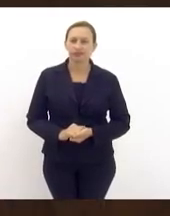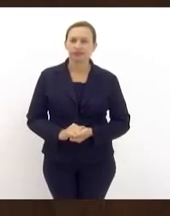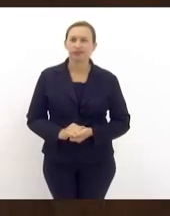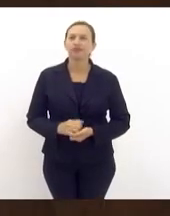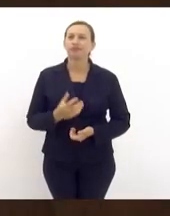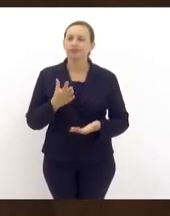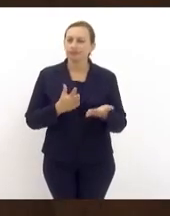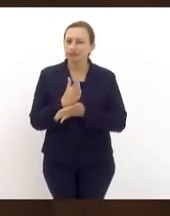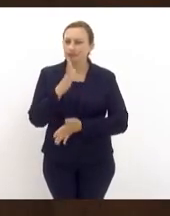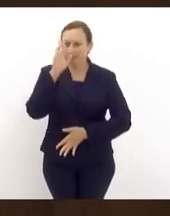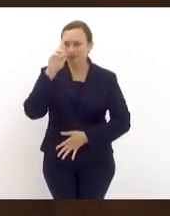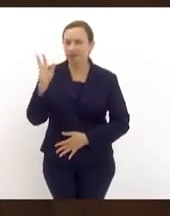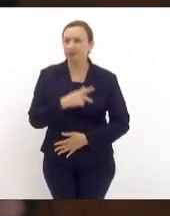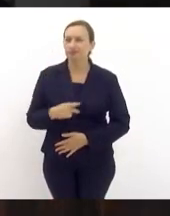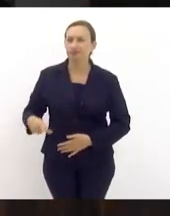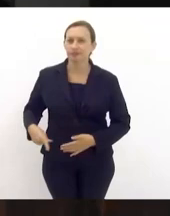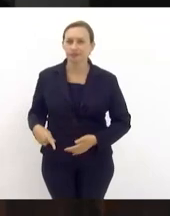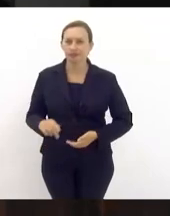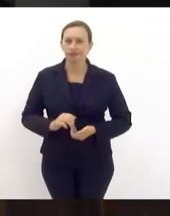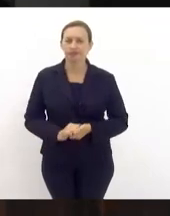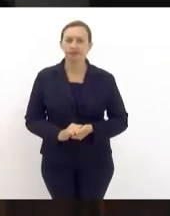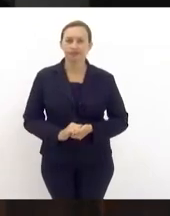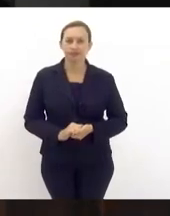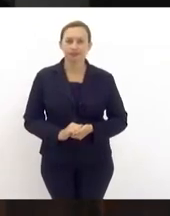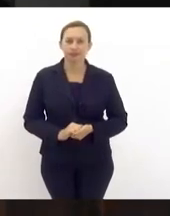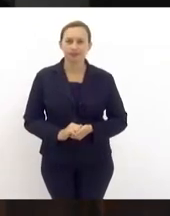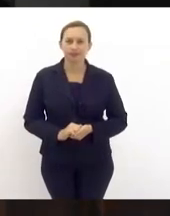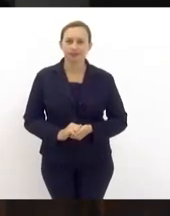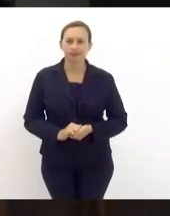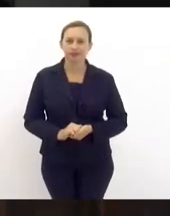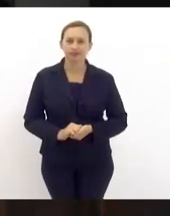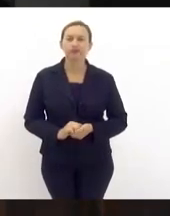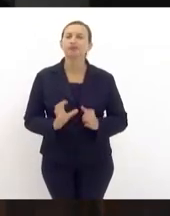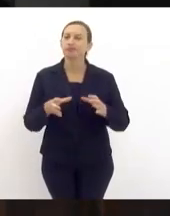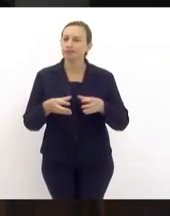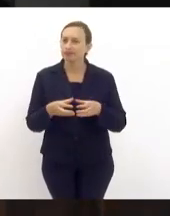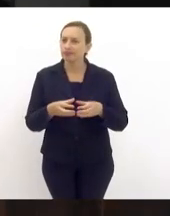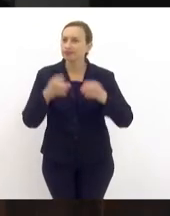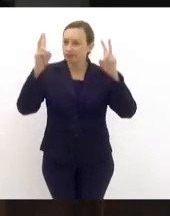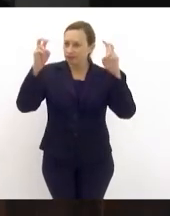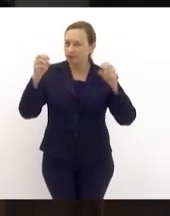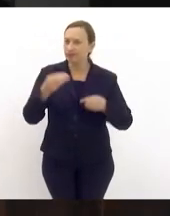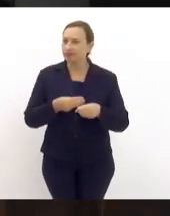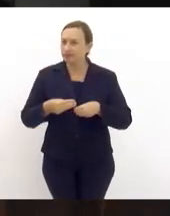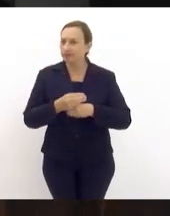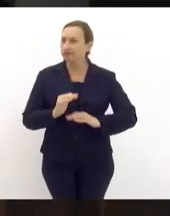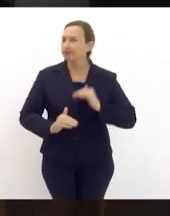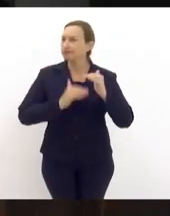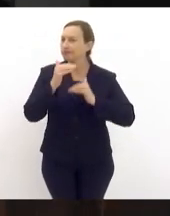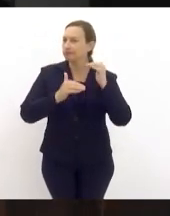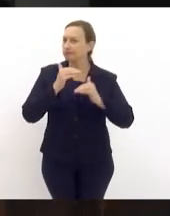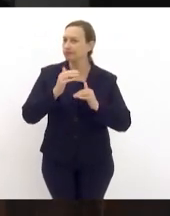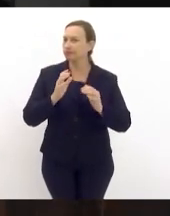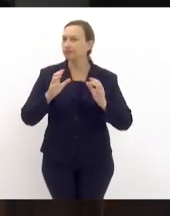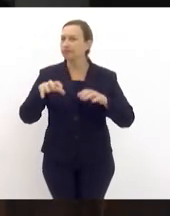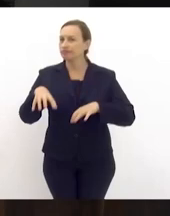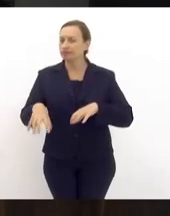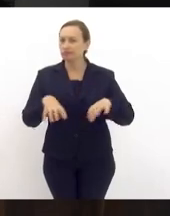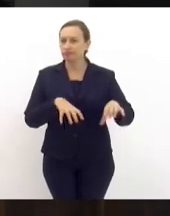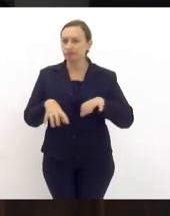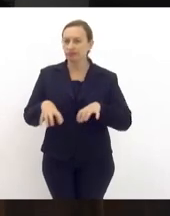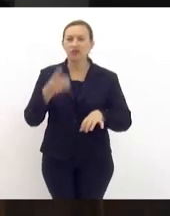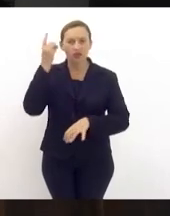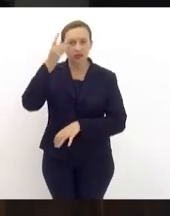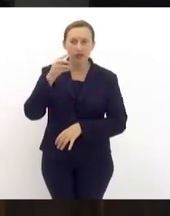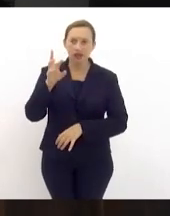Parecer favorável, presidente. Para emitir parecer pela Comissão de Assuntos Municipais de Desenvolvimento Regional, deputado